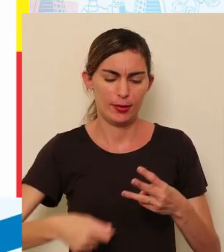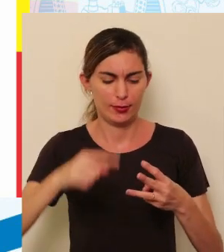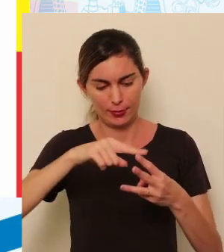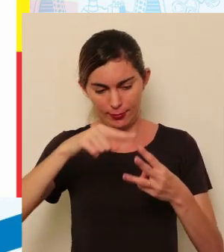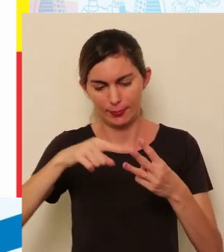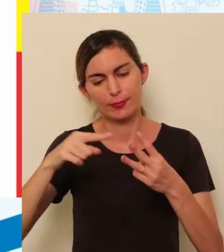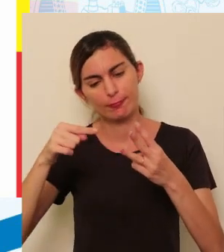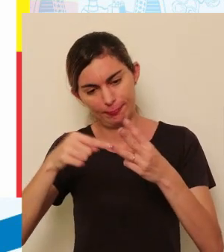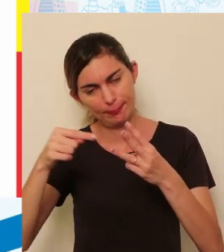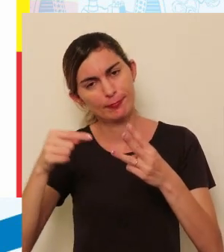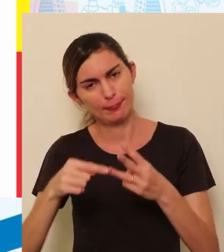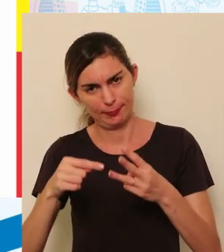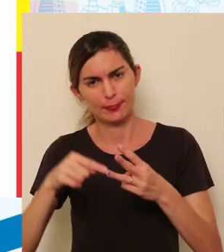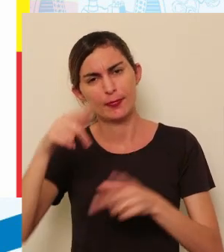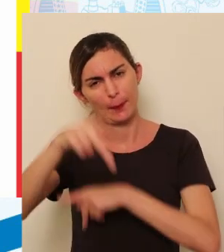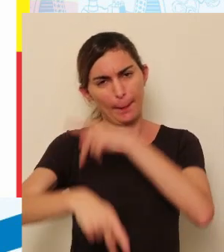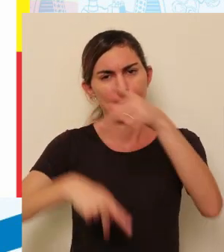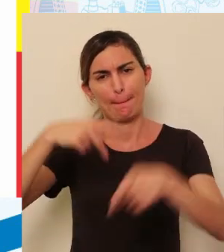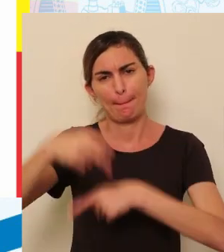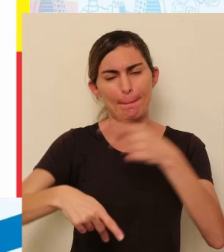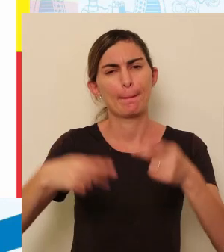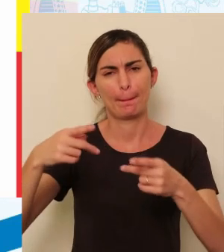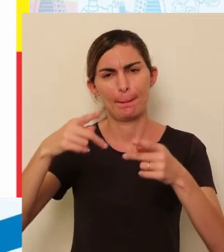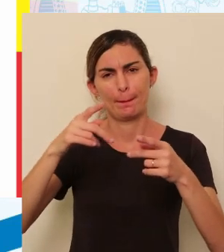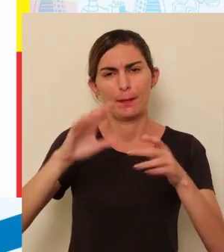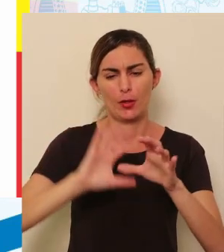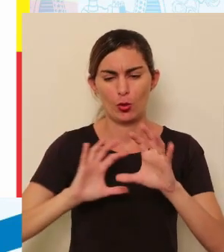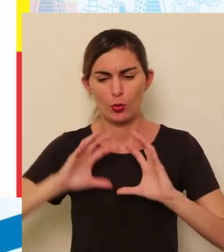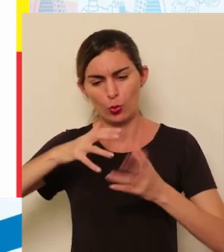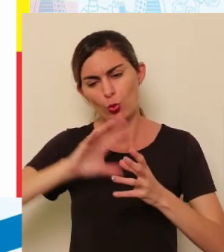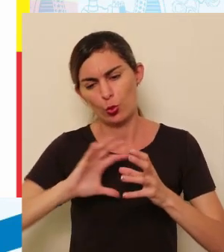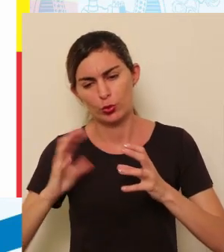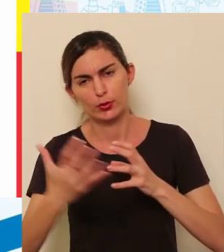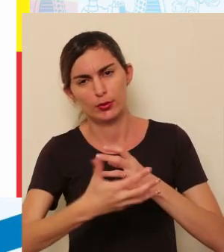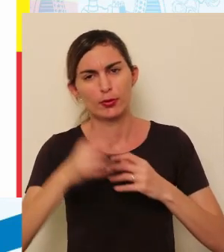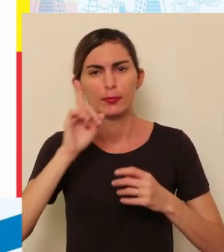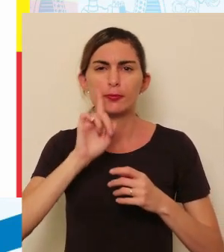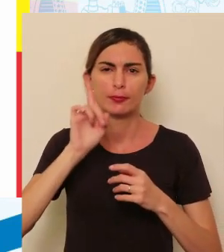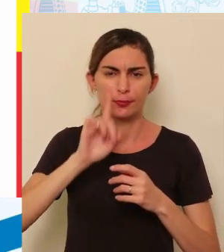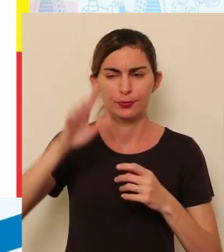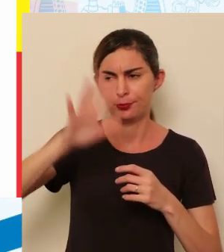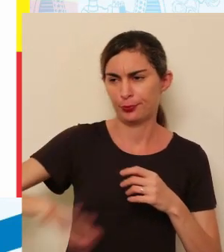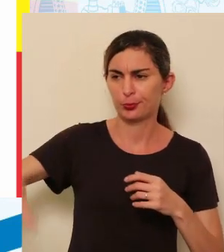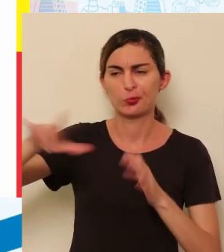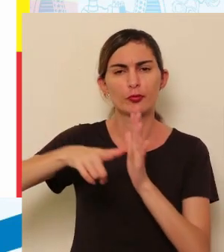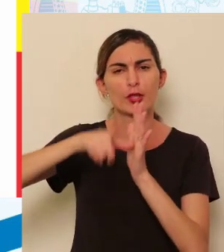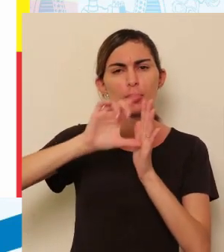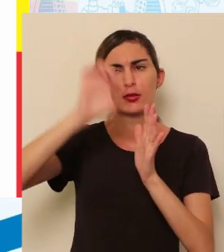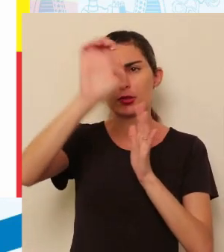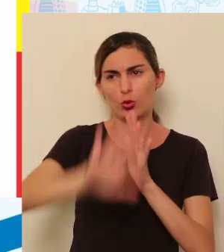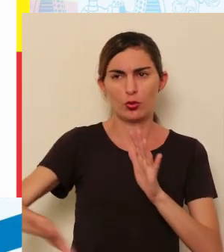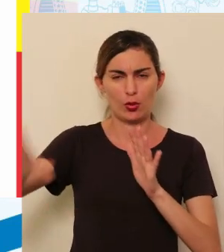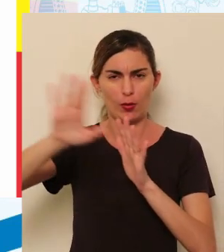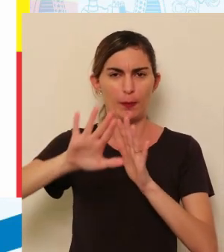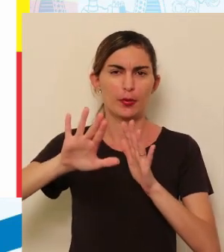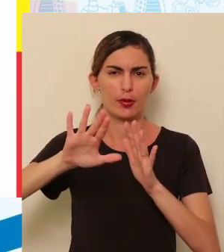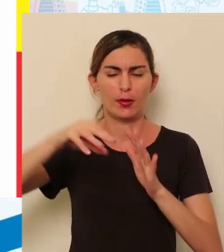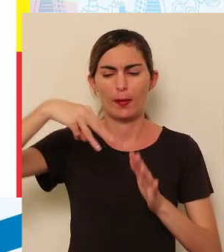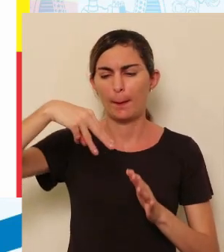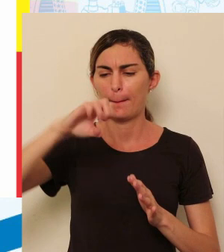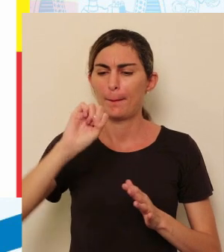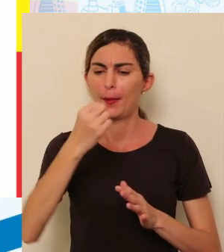maias e incas, né, conjunto dos povos que habitavam o continente americano antes da chegada dos europeus. E viviam na região